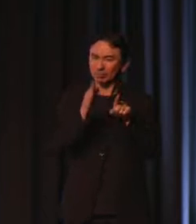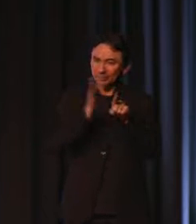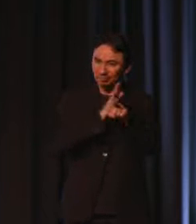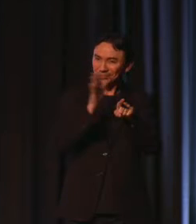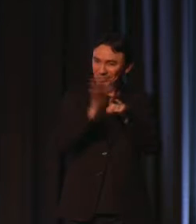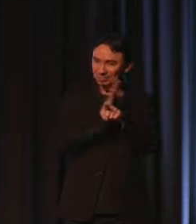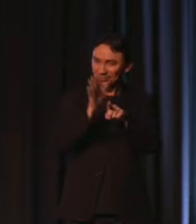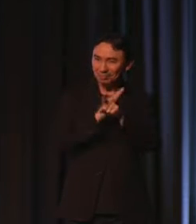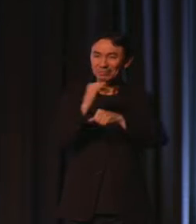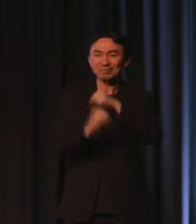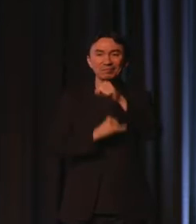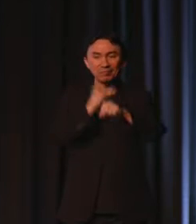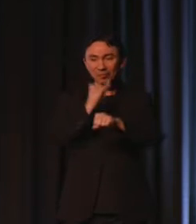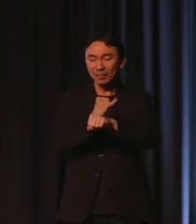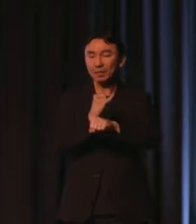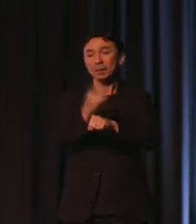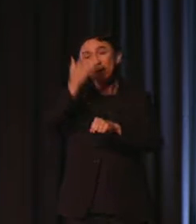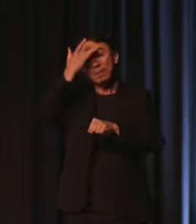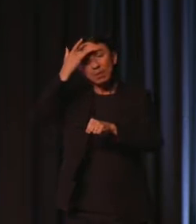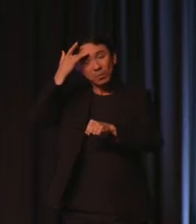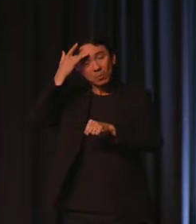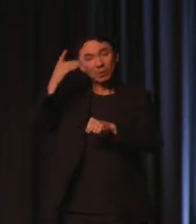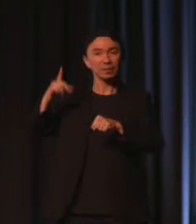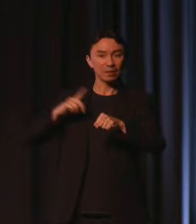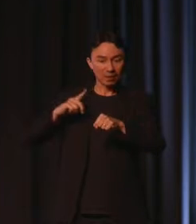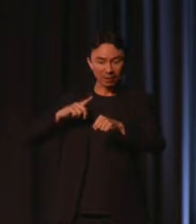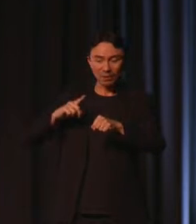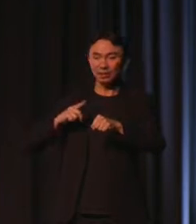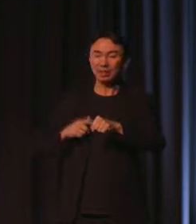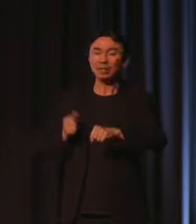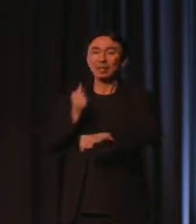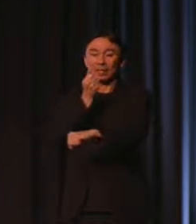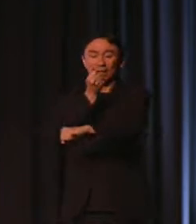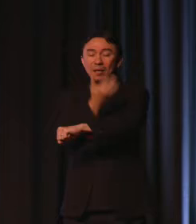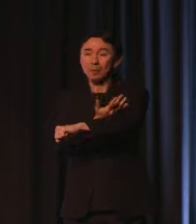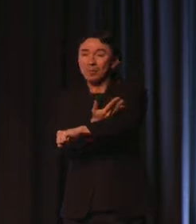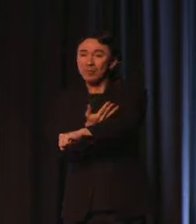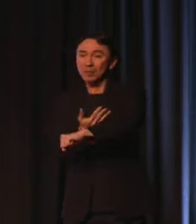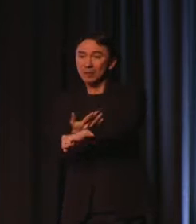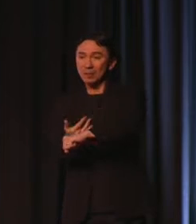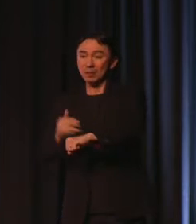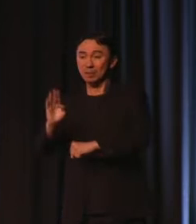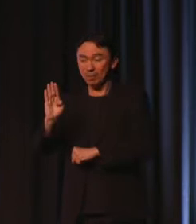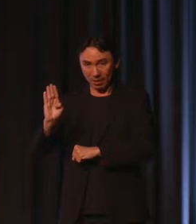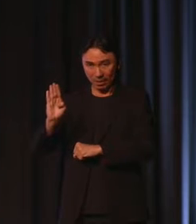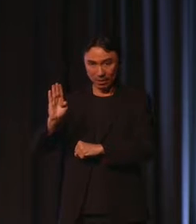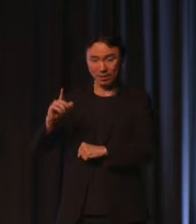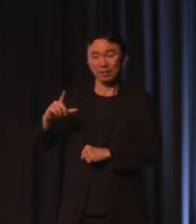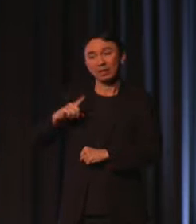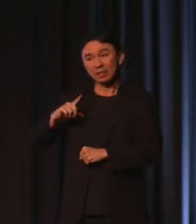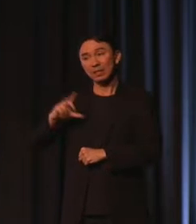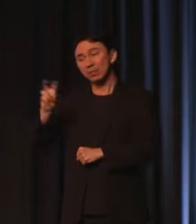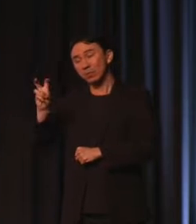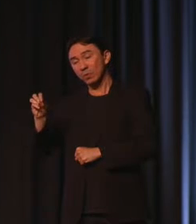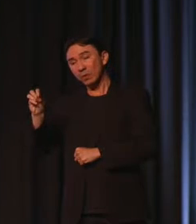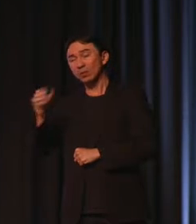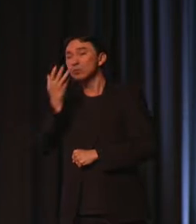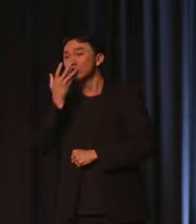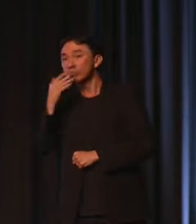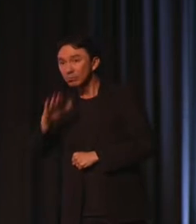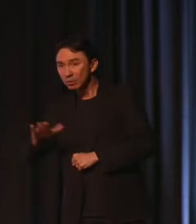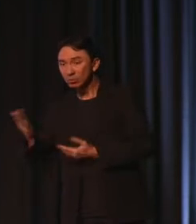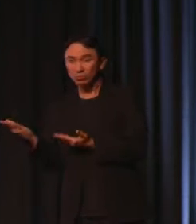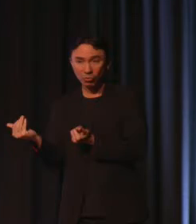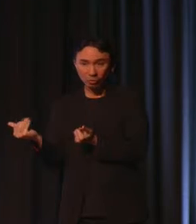com pessoas com hemofilia B e foram 50 crianças e adolescentes e 45 adultos. Ao final, a gente ouviu